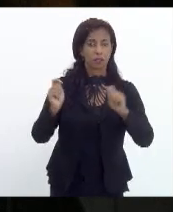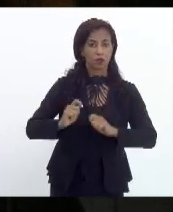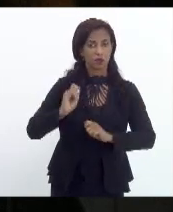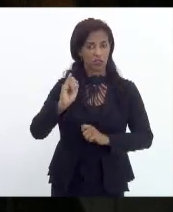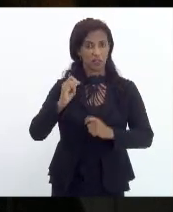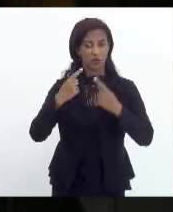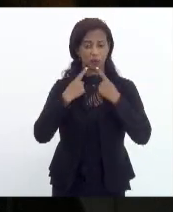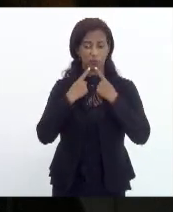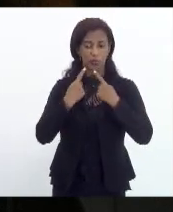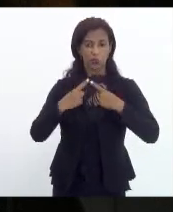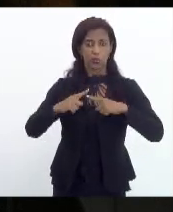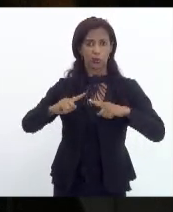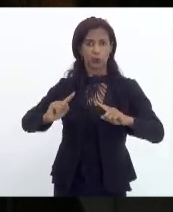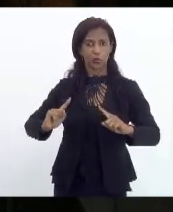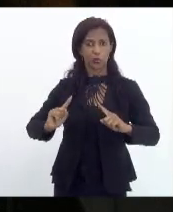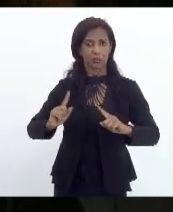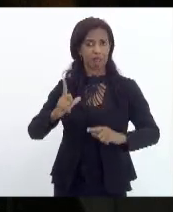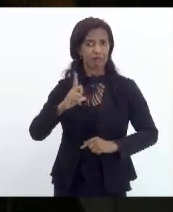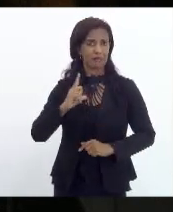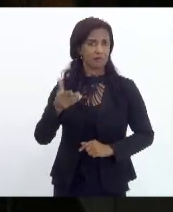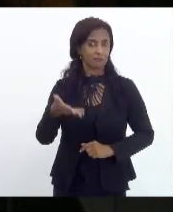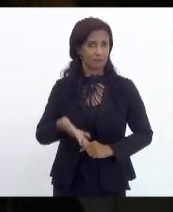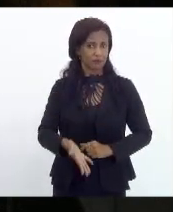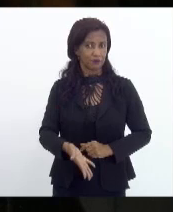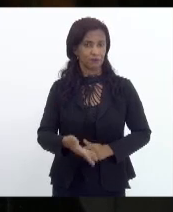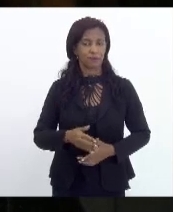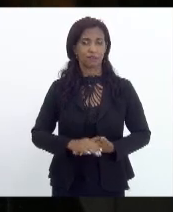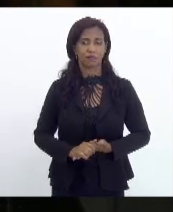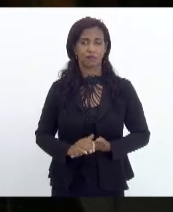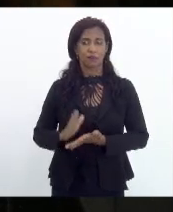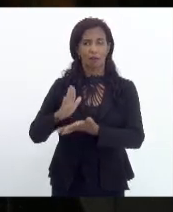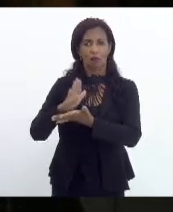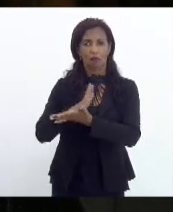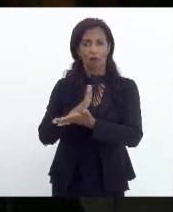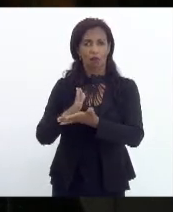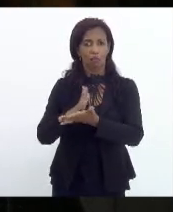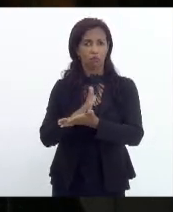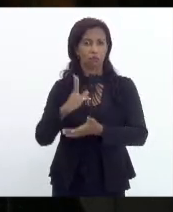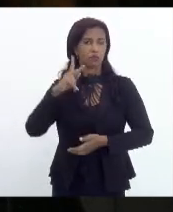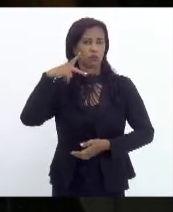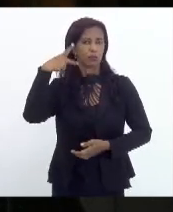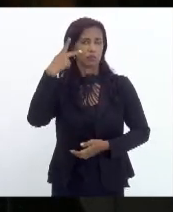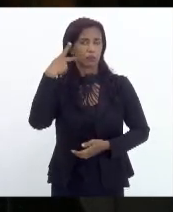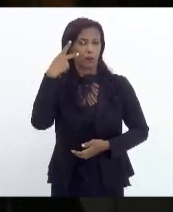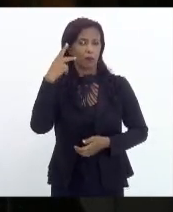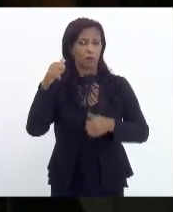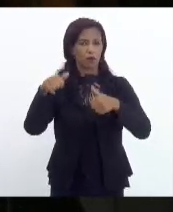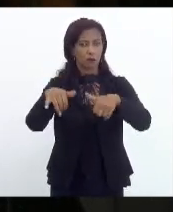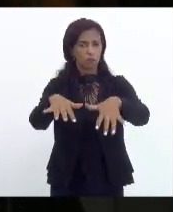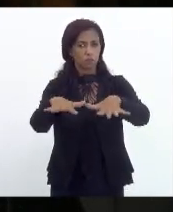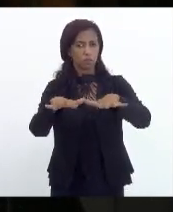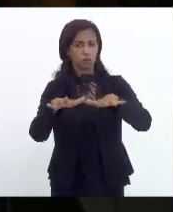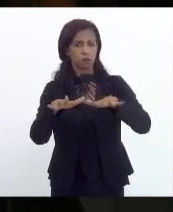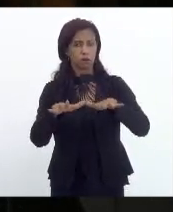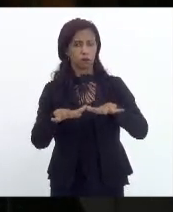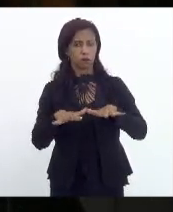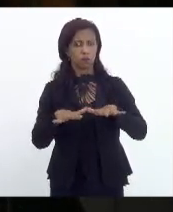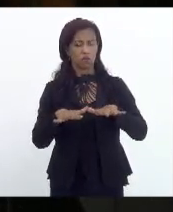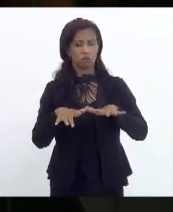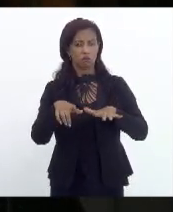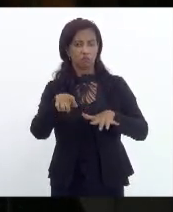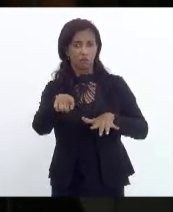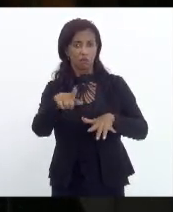fazendo esse discurso teria aqui alguns parlamentares em plenário a